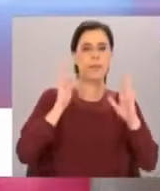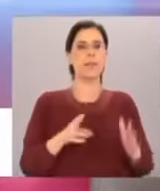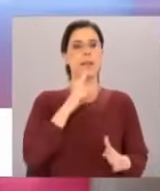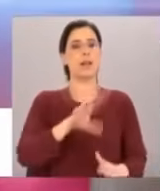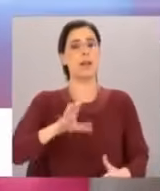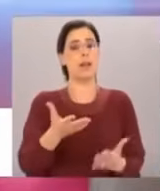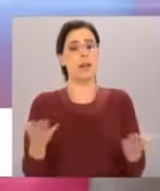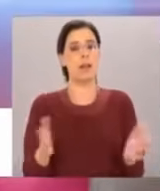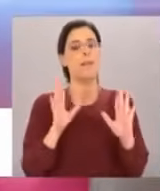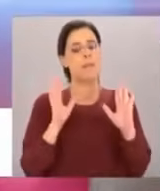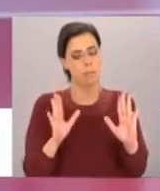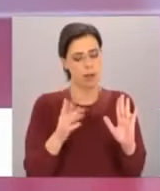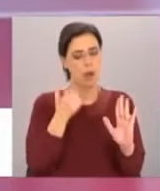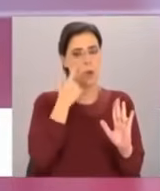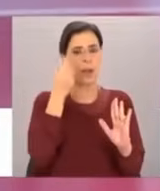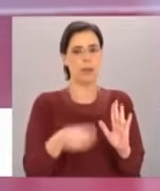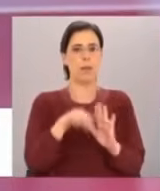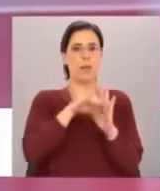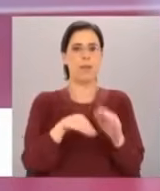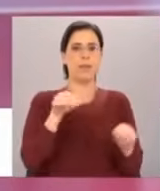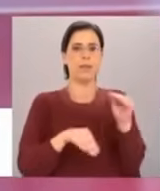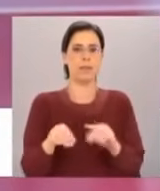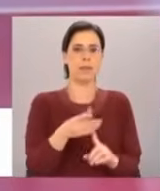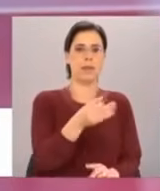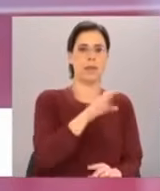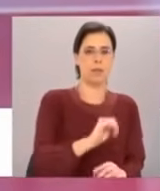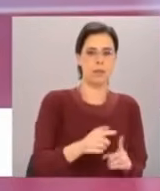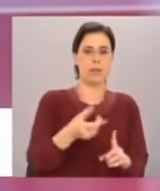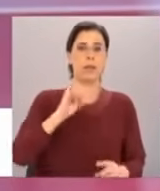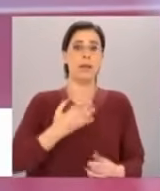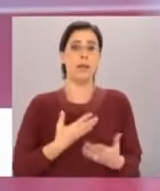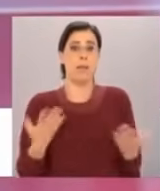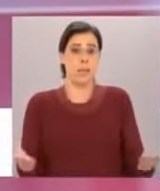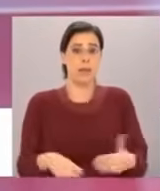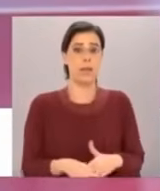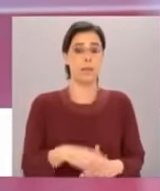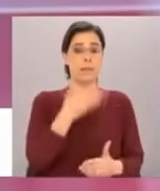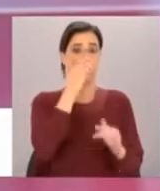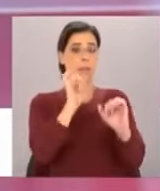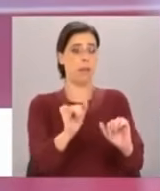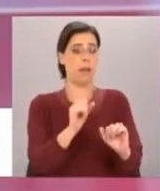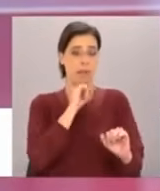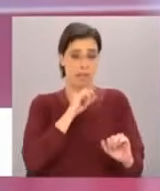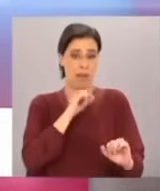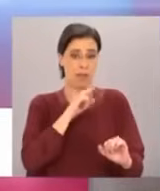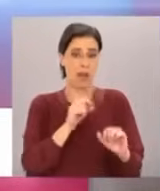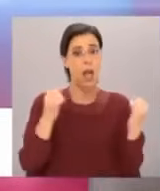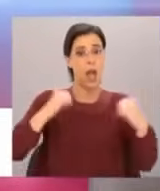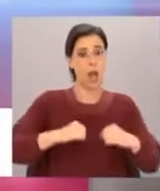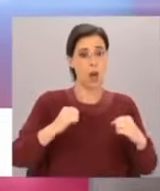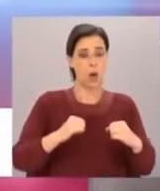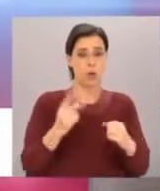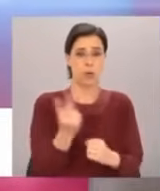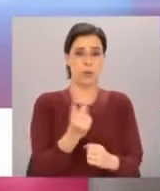ter respostas para o país que a gente conta que já conhece os problemas eleitorais quer do pé esquerdo o PSD parece praticavam a fazer